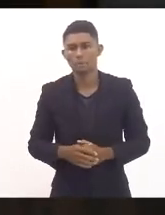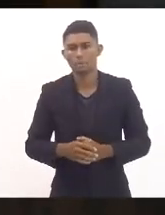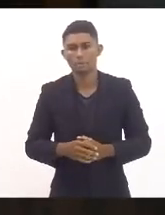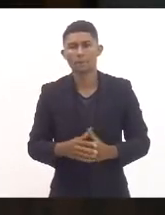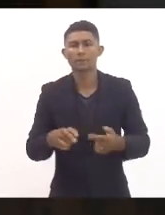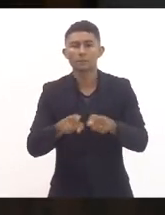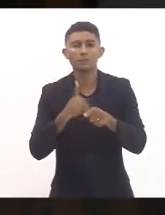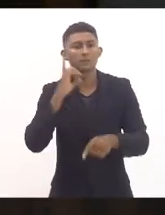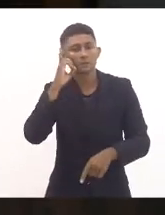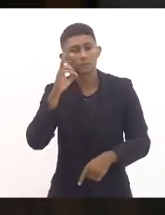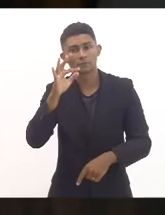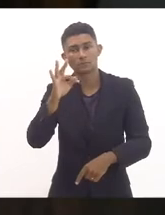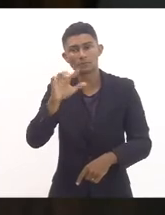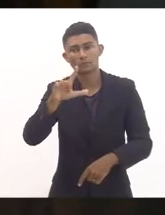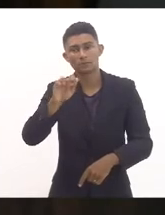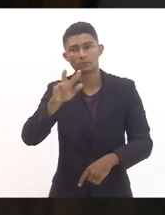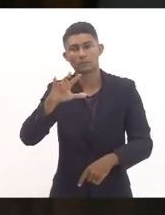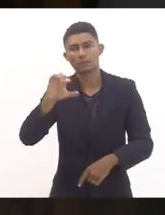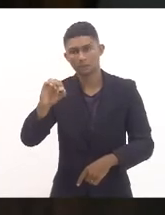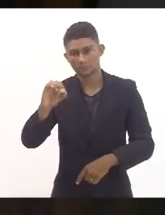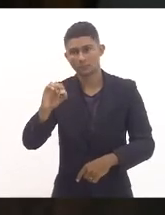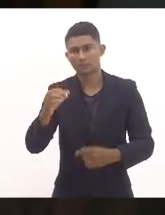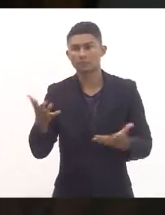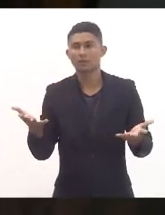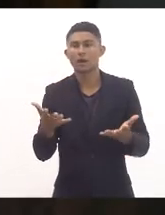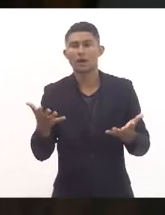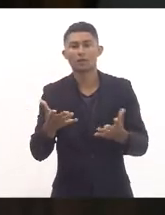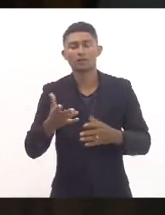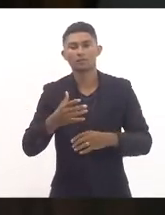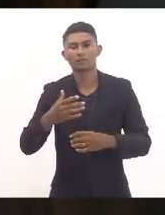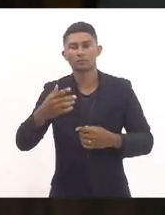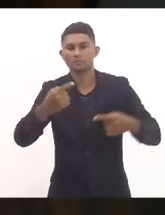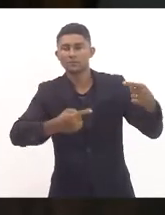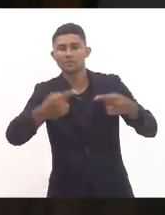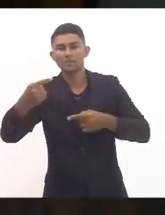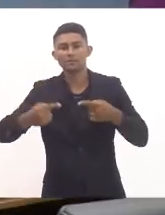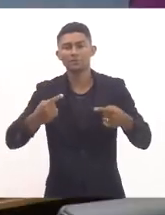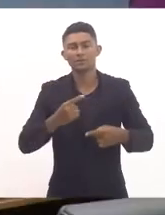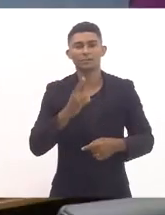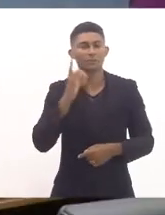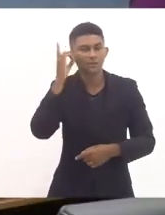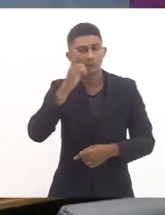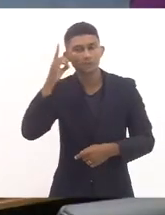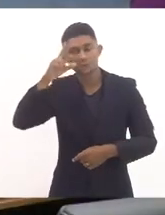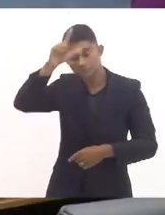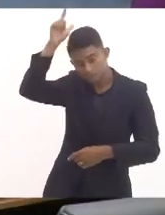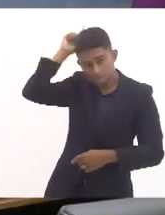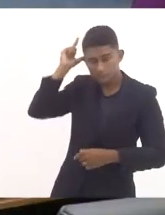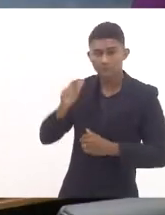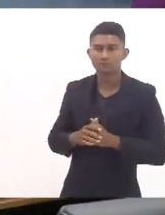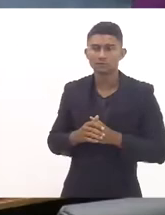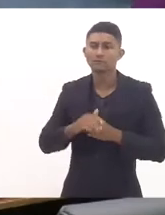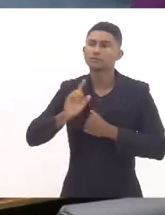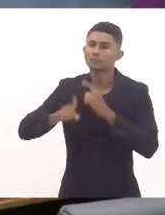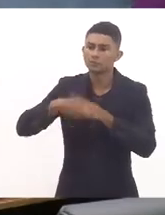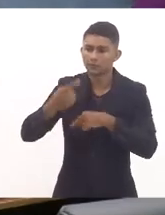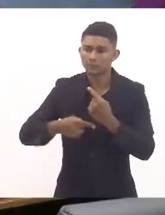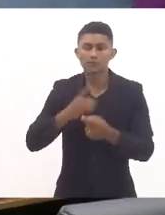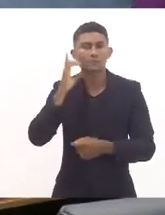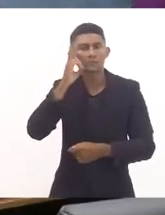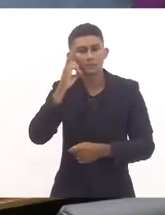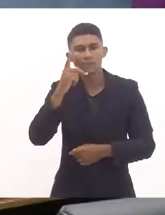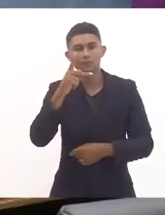ao deputado Flávio, para discutir o deputado Luiz Paulo. Em seguida, o deputado Paul